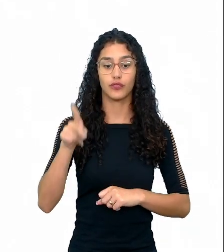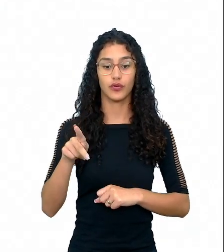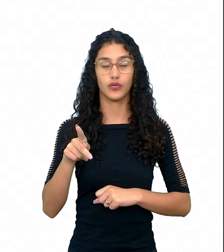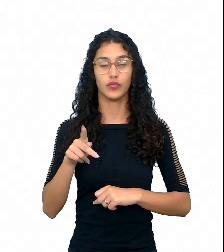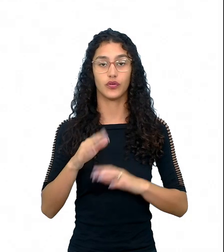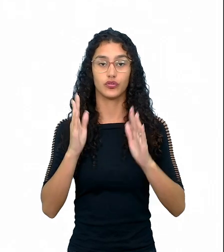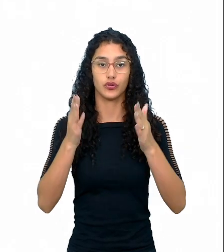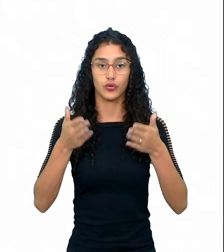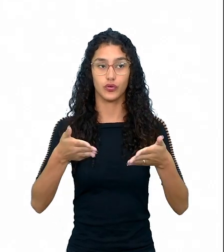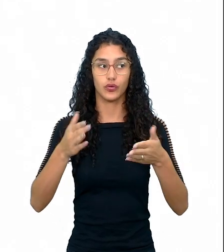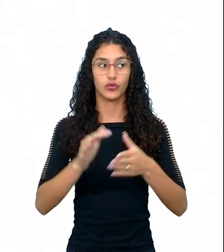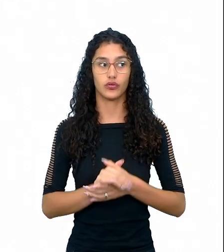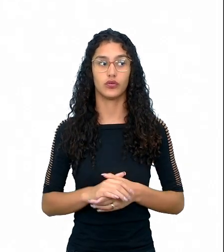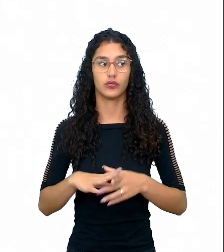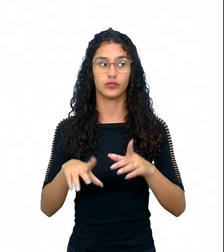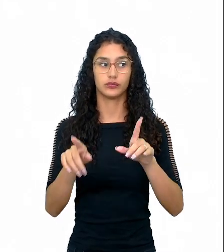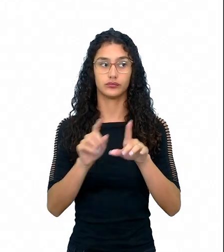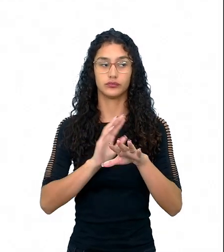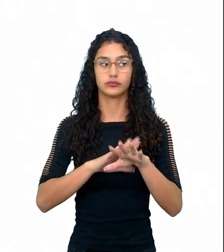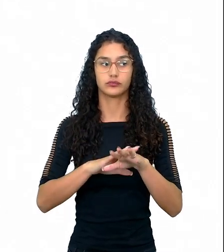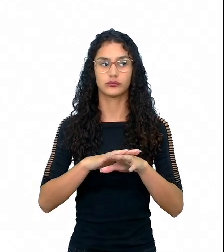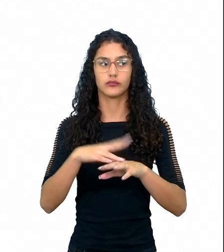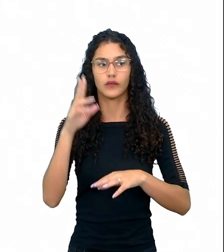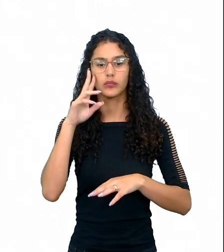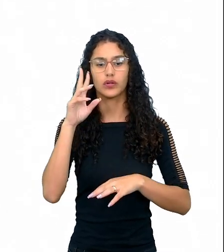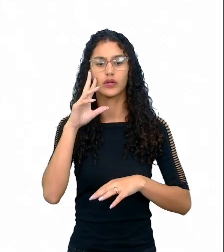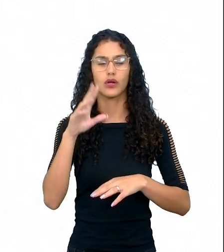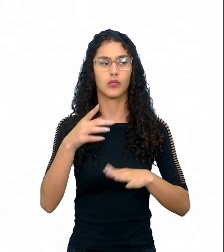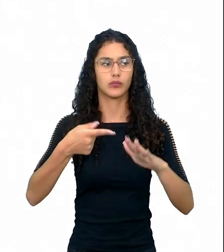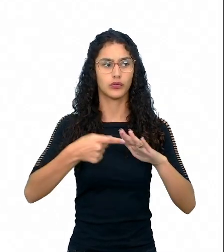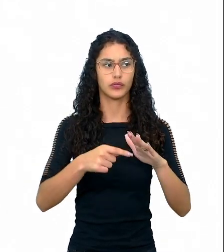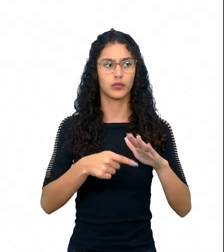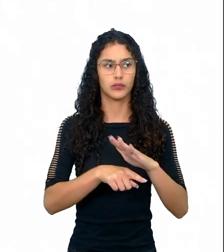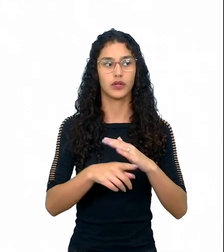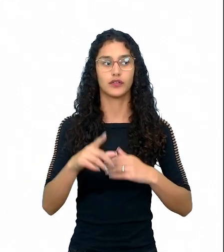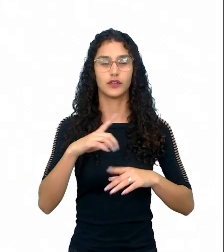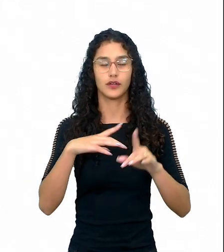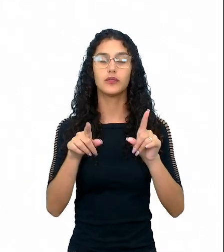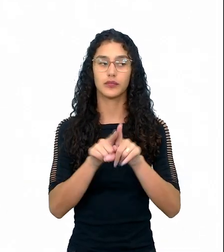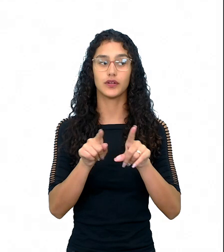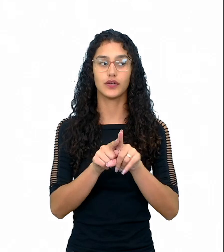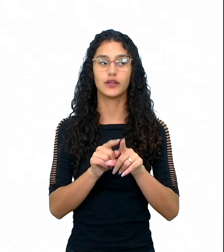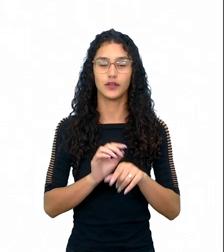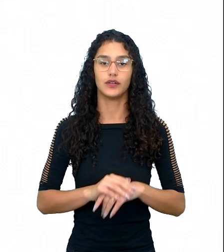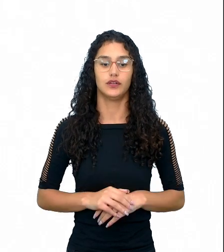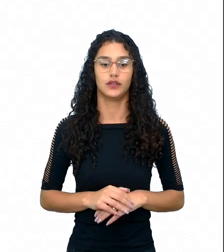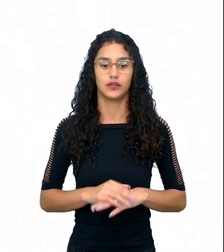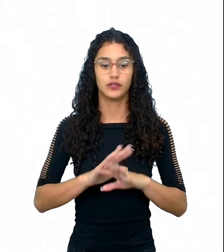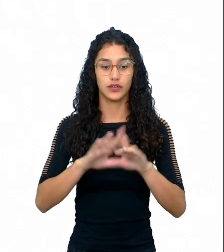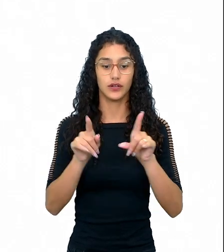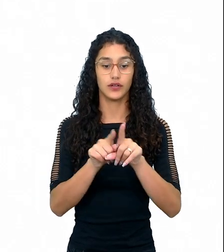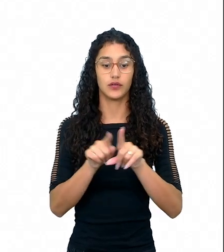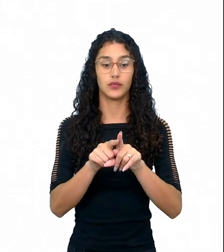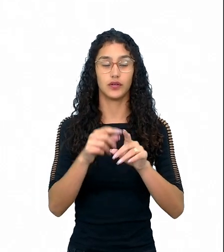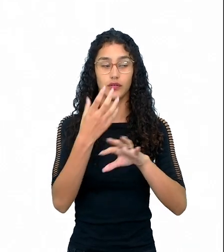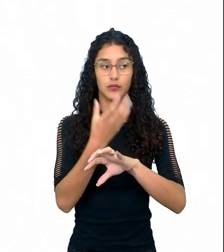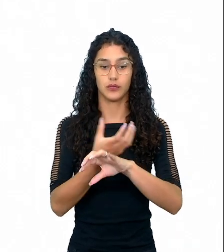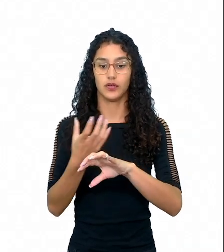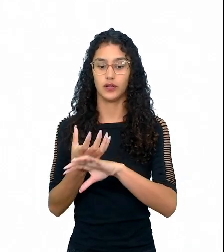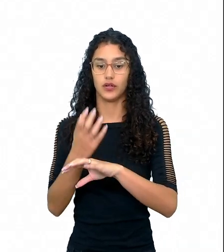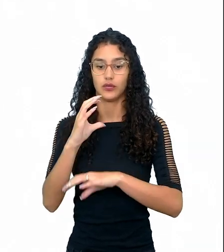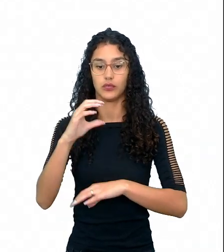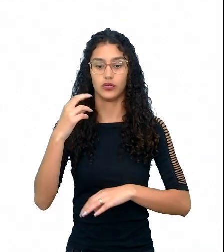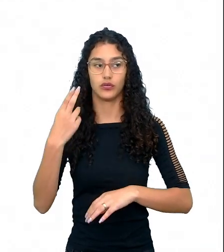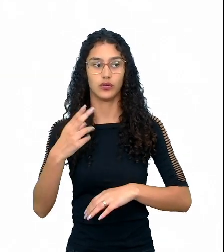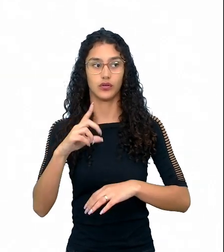de hoje, na recuperação e aprofundamento. Aqui nós estamos falando do componente curricular